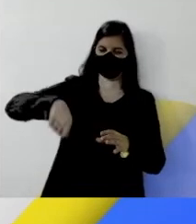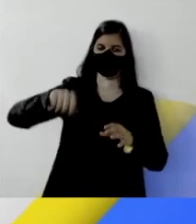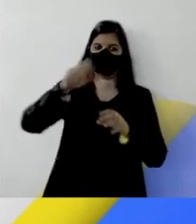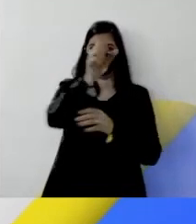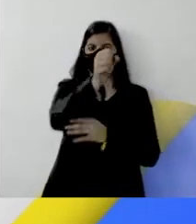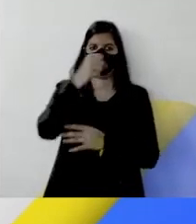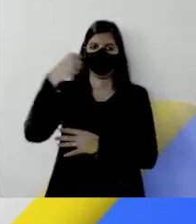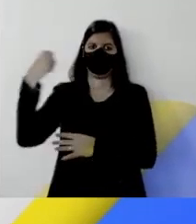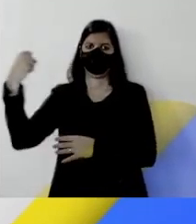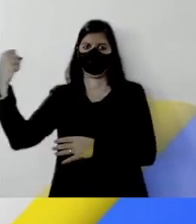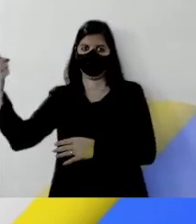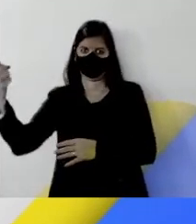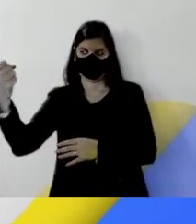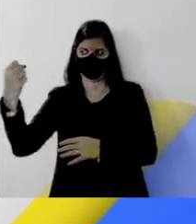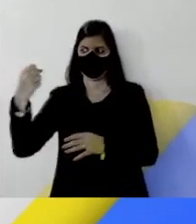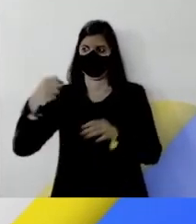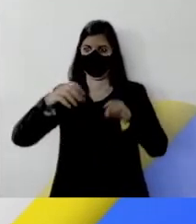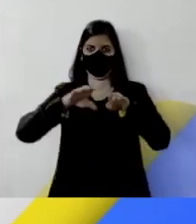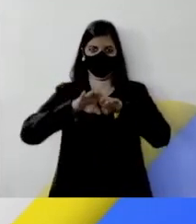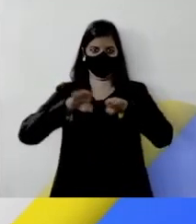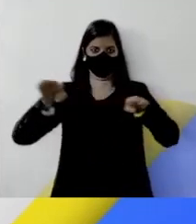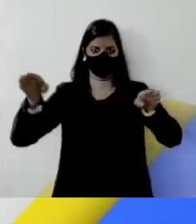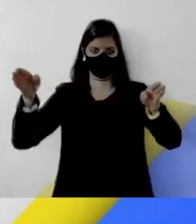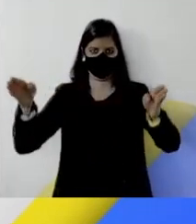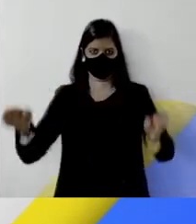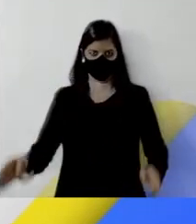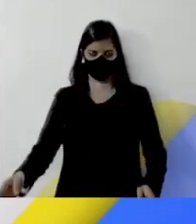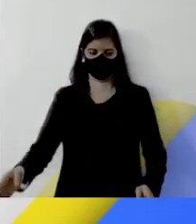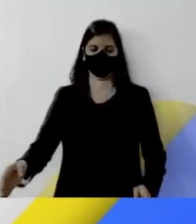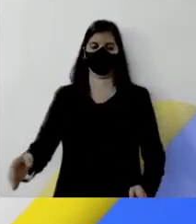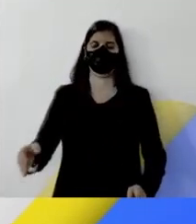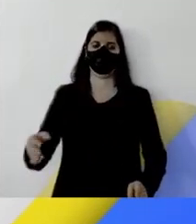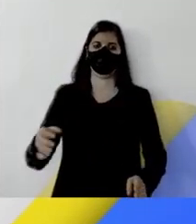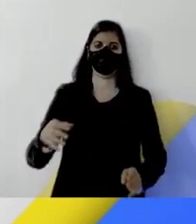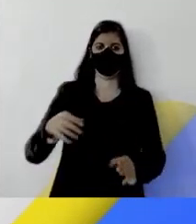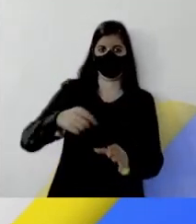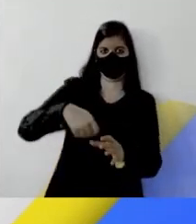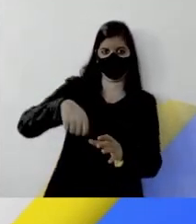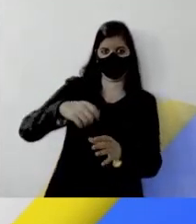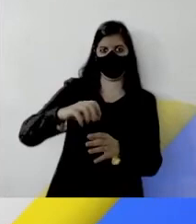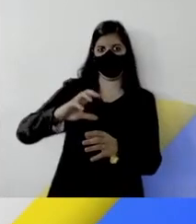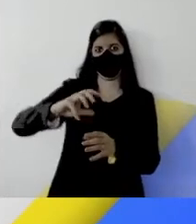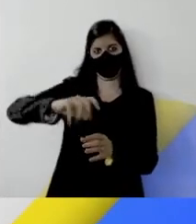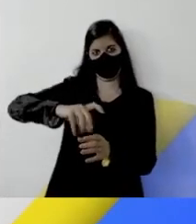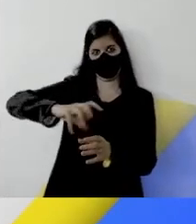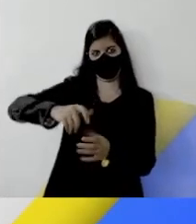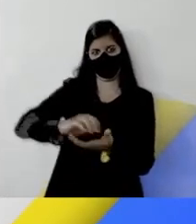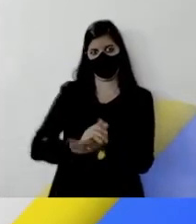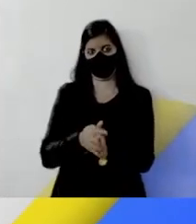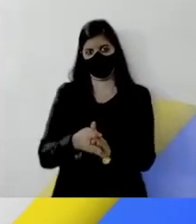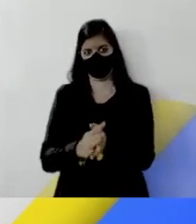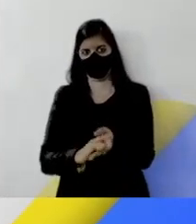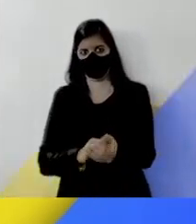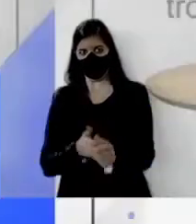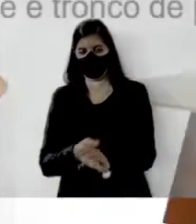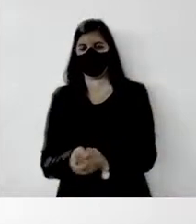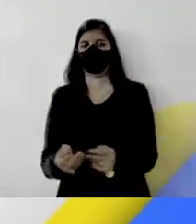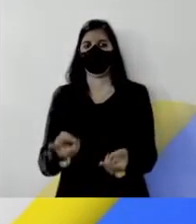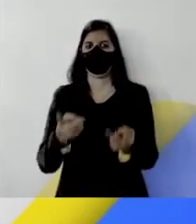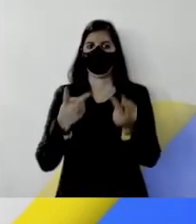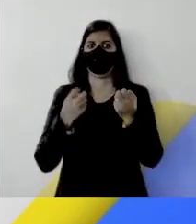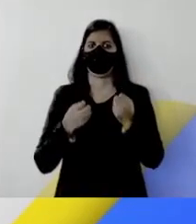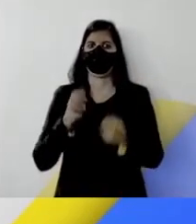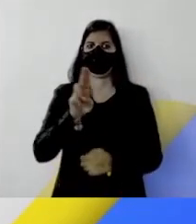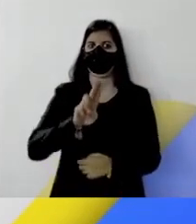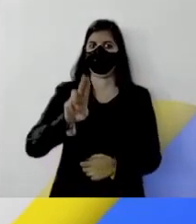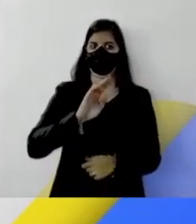a gente tem o balcão, né? Então, são sólidos, né, nessa forma geométrica que a gente pode agora utilizar